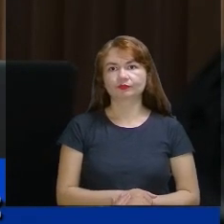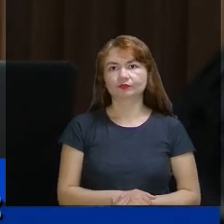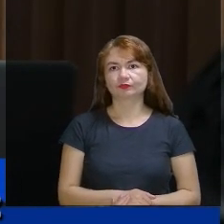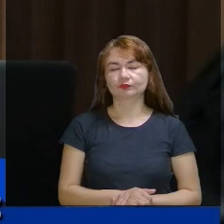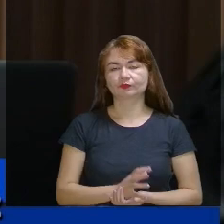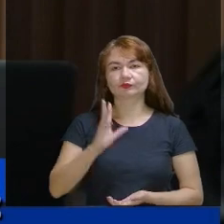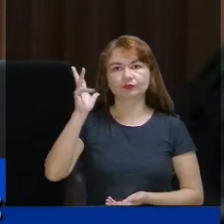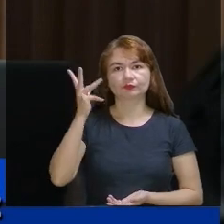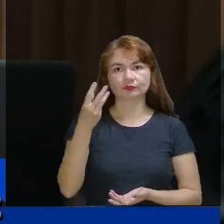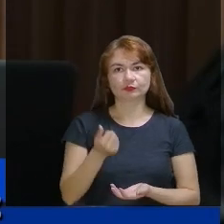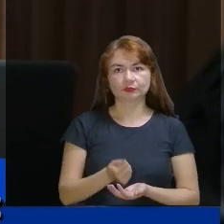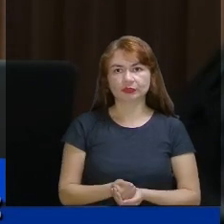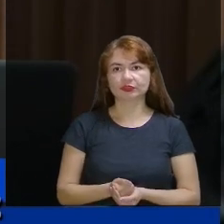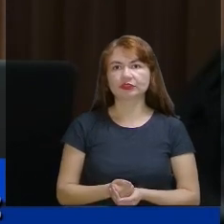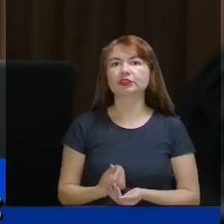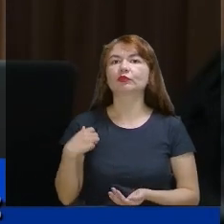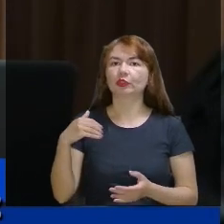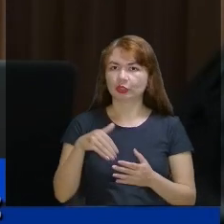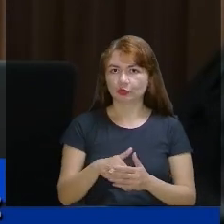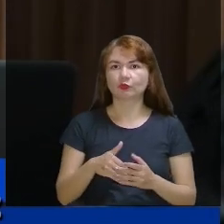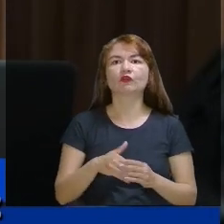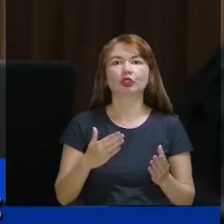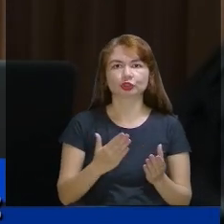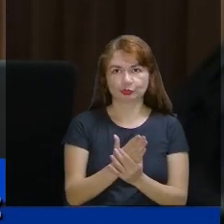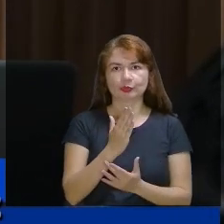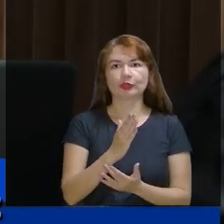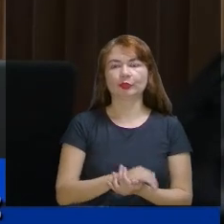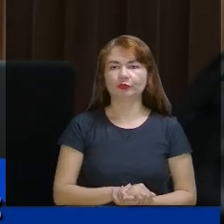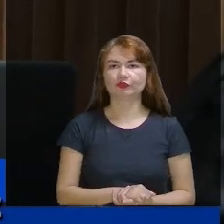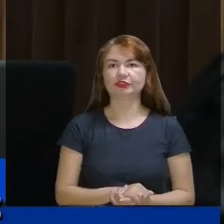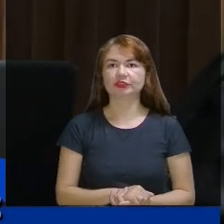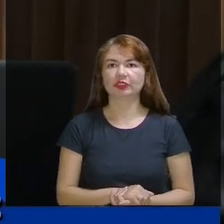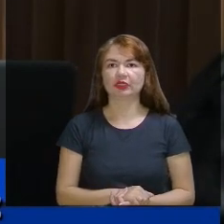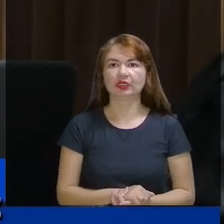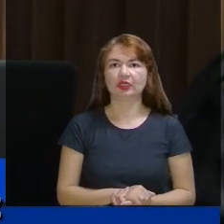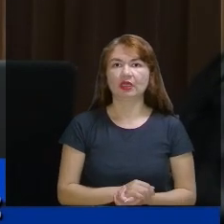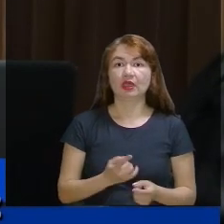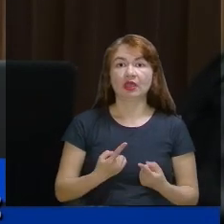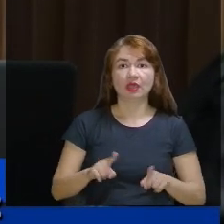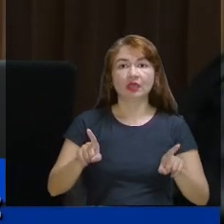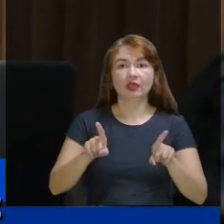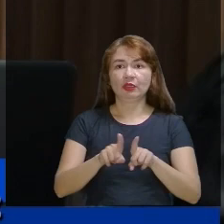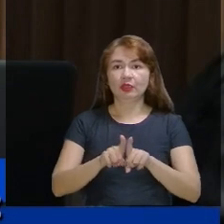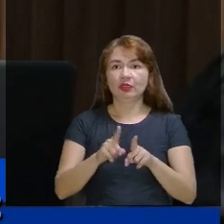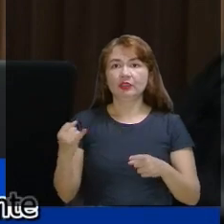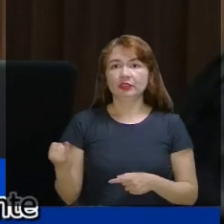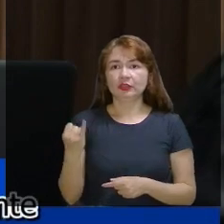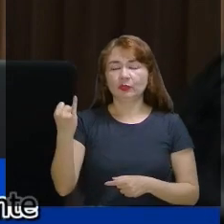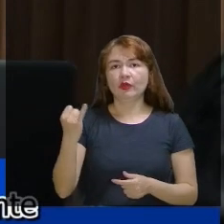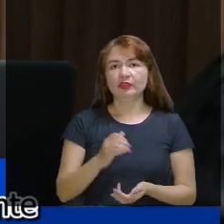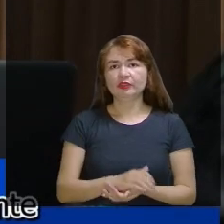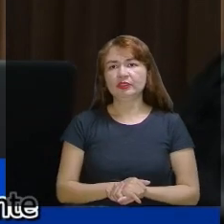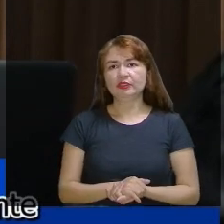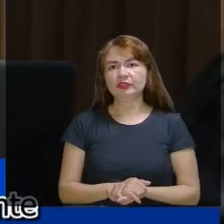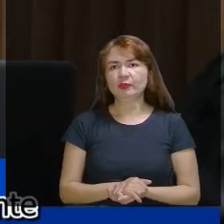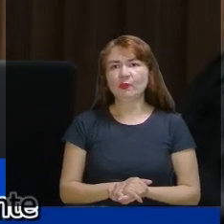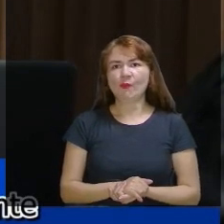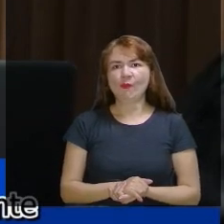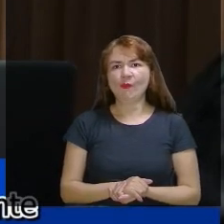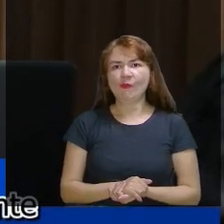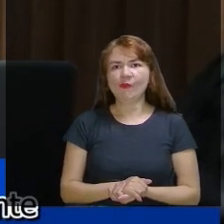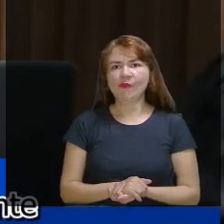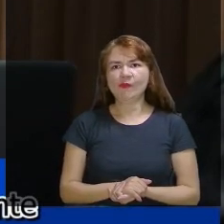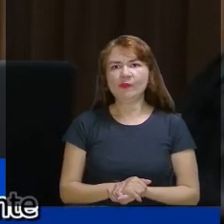decisão nossa, que eu estou votando favorável também, mas talvez fosse importante a gente trazer para, na hora de